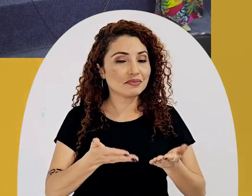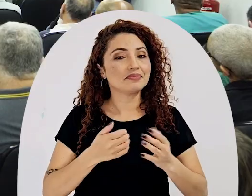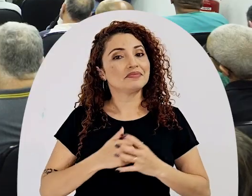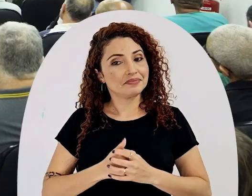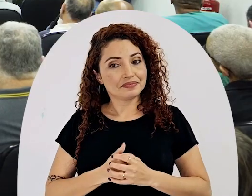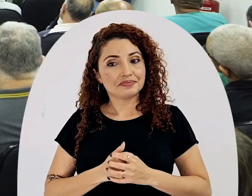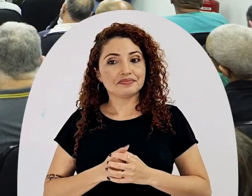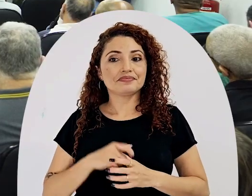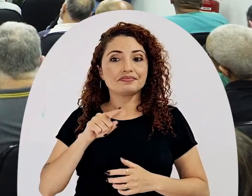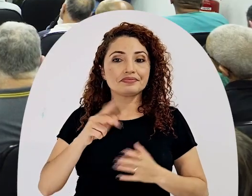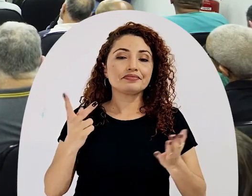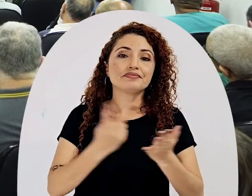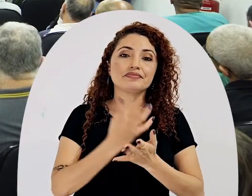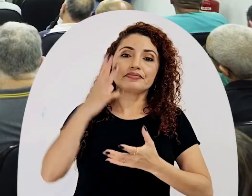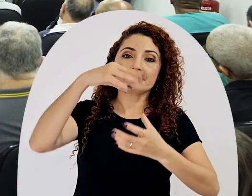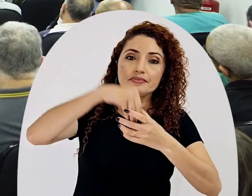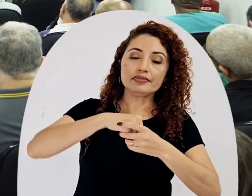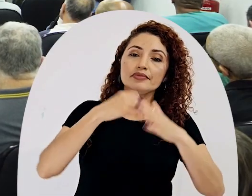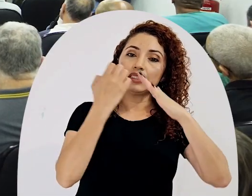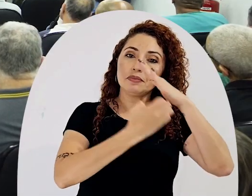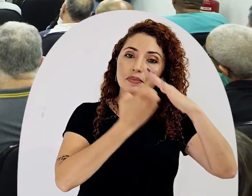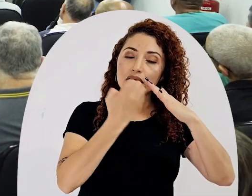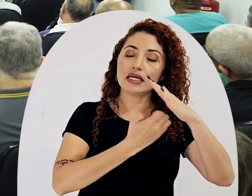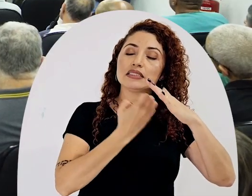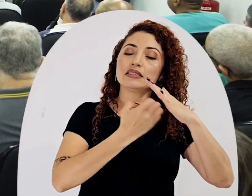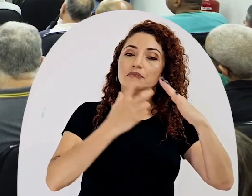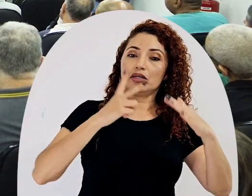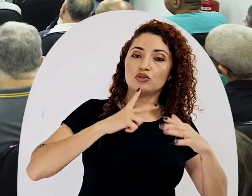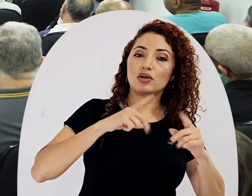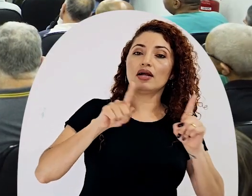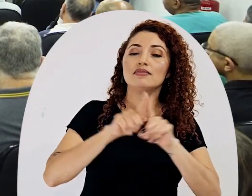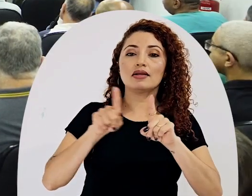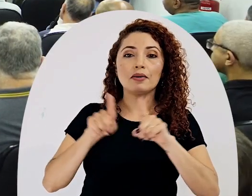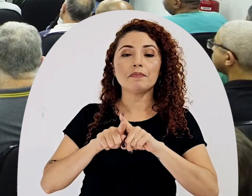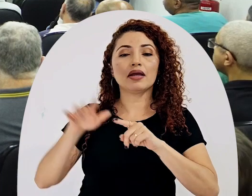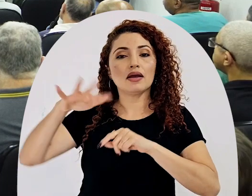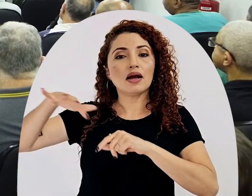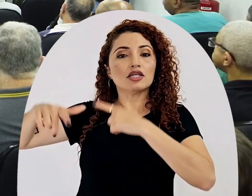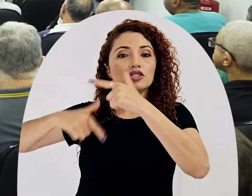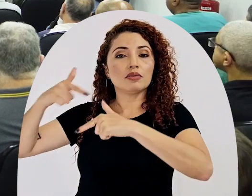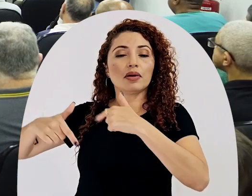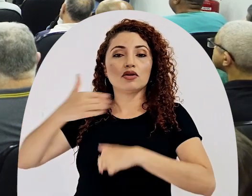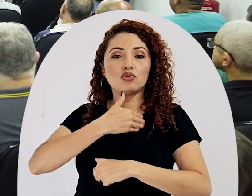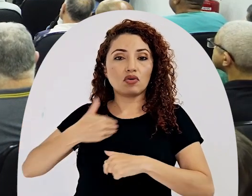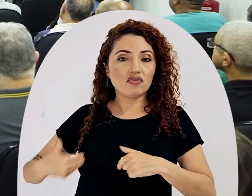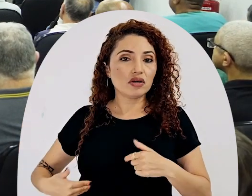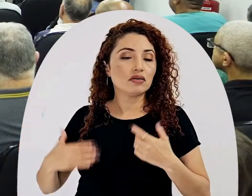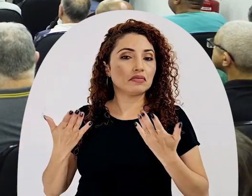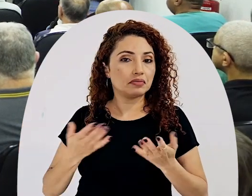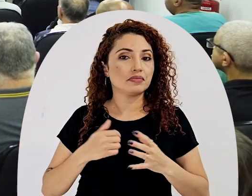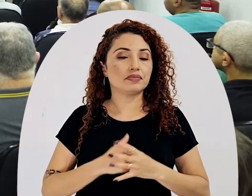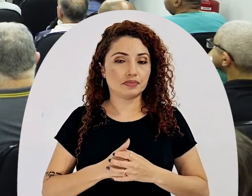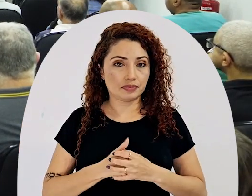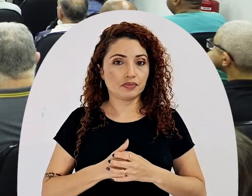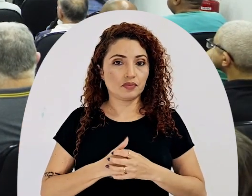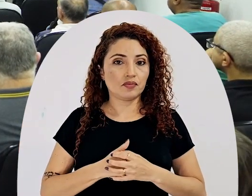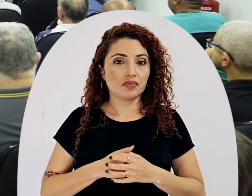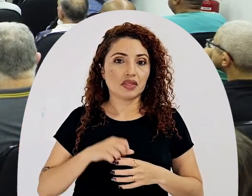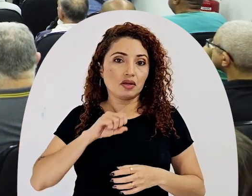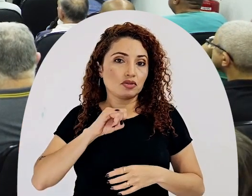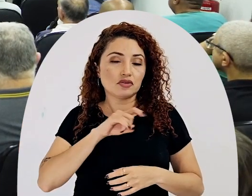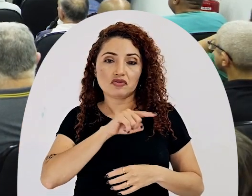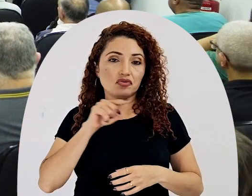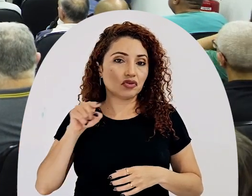organizações públicas quanto privadas. Porque, em algum momento, se você estiver fora dessa caixinha, efetivamente você está